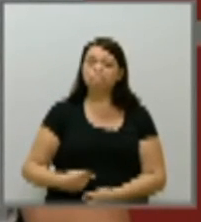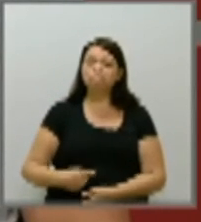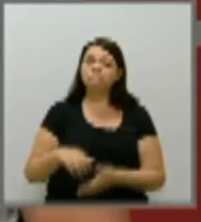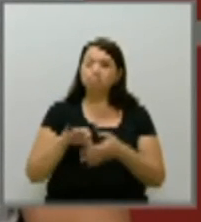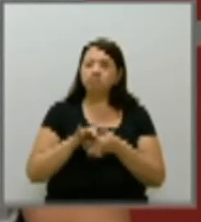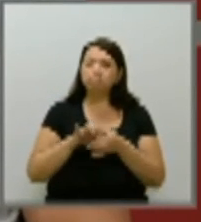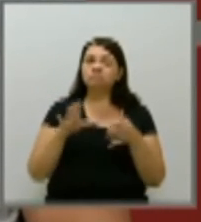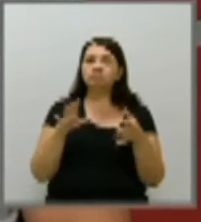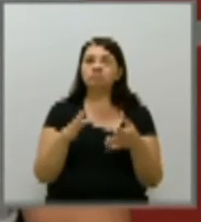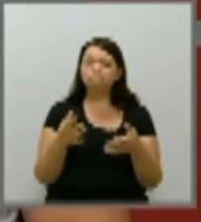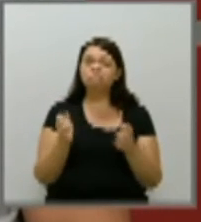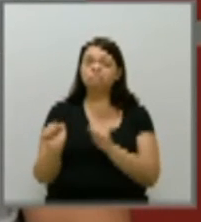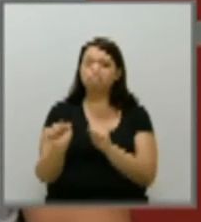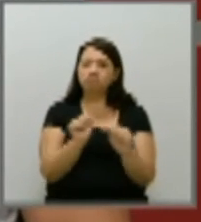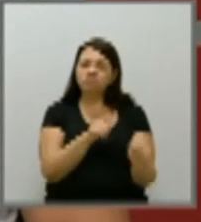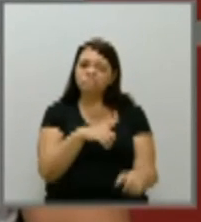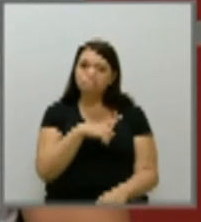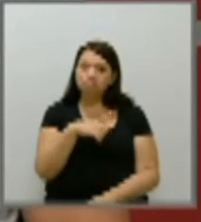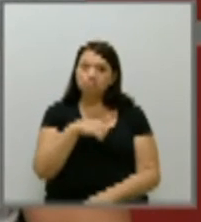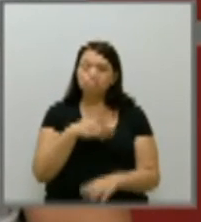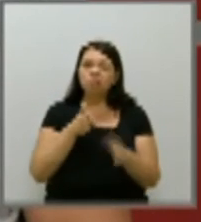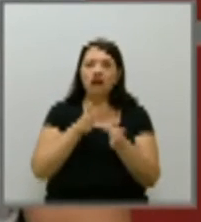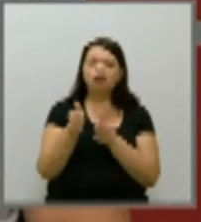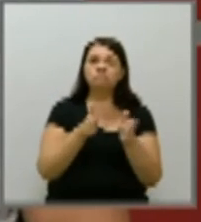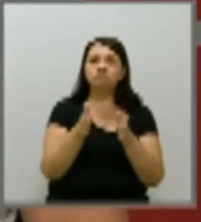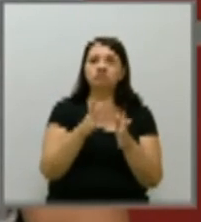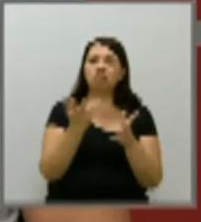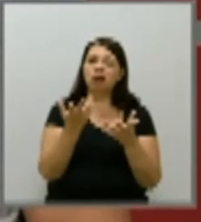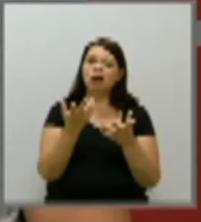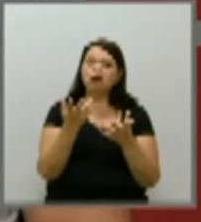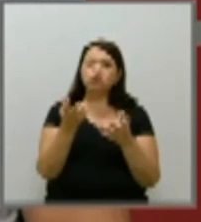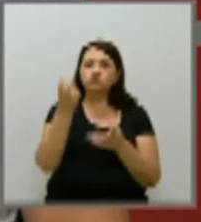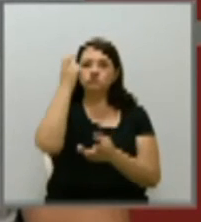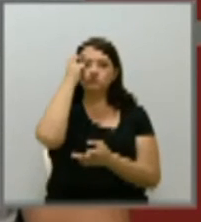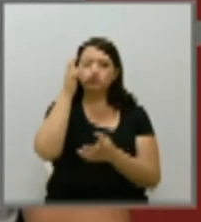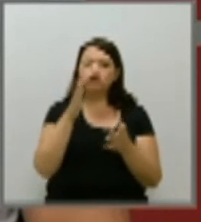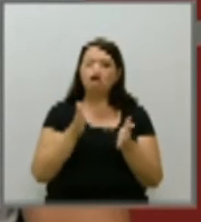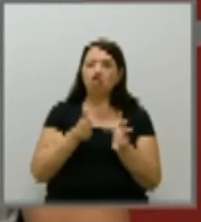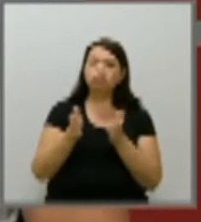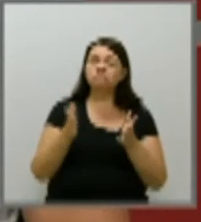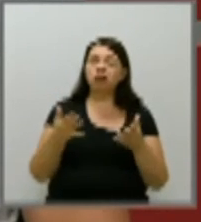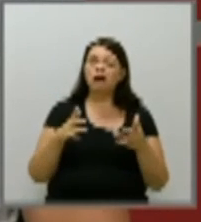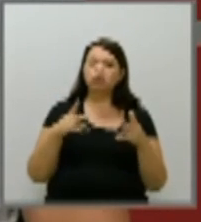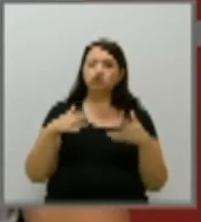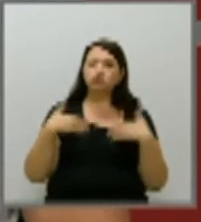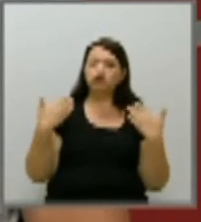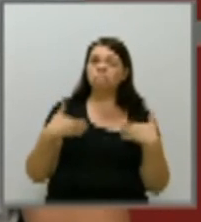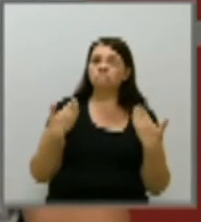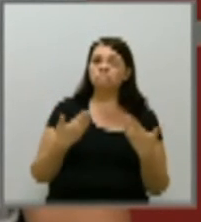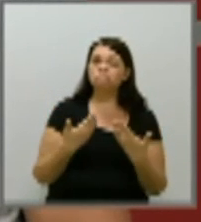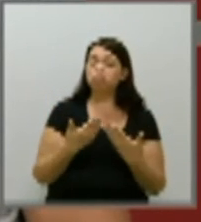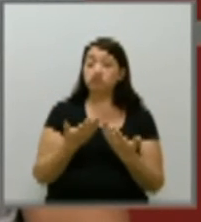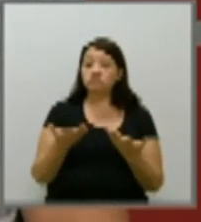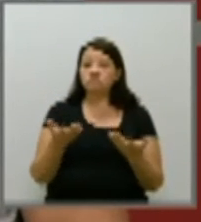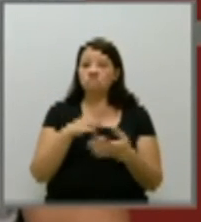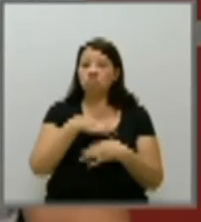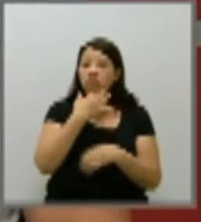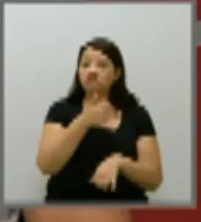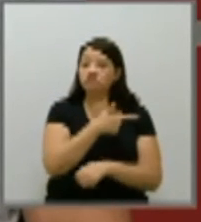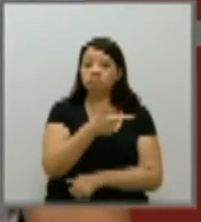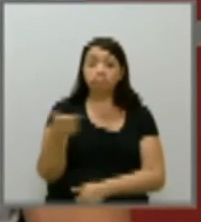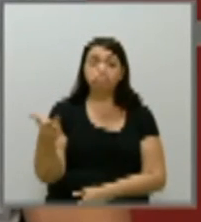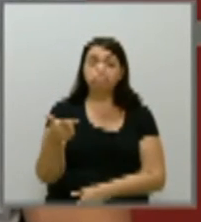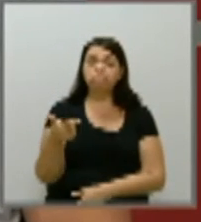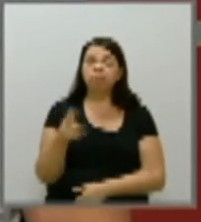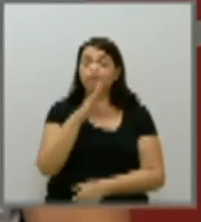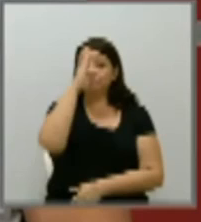elas possam ter acesso à cultura, acesso ao lazer, o que em Gravataí hoje não existe. E principalmente no